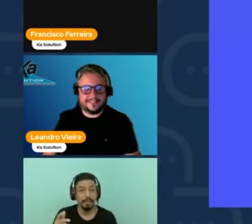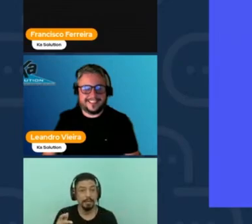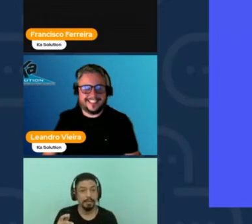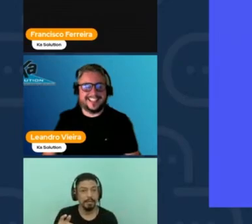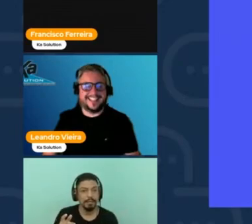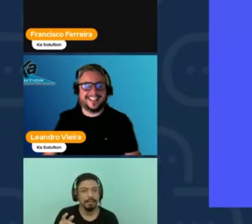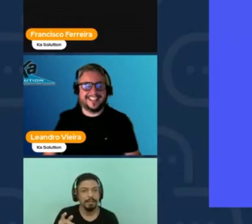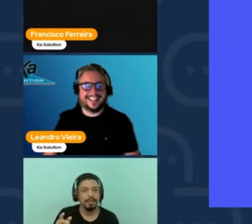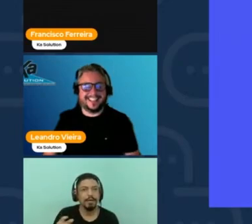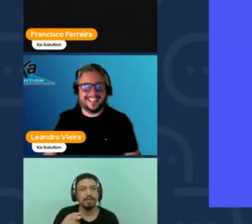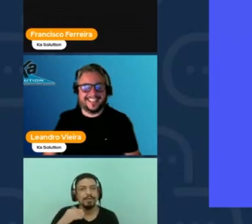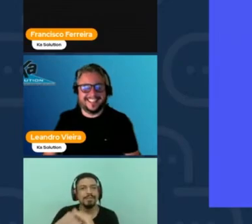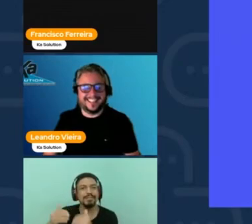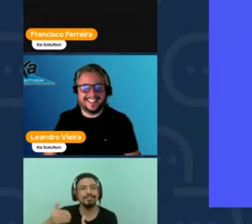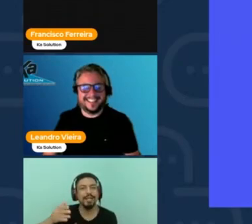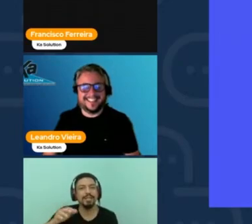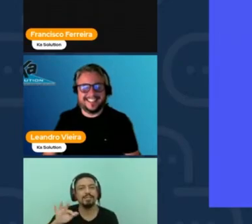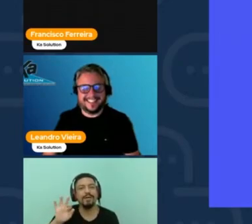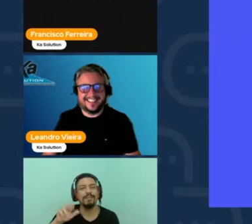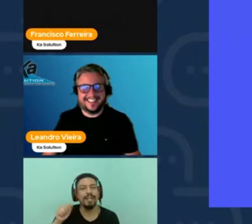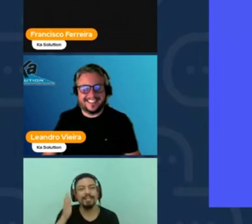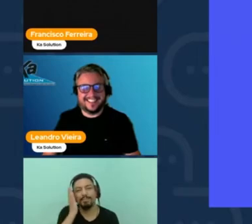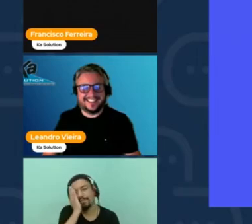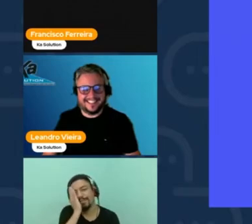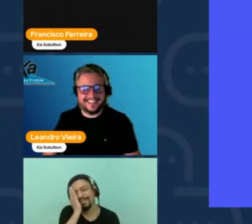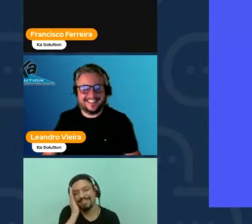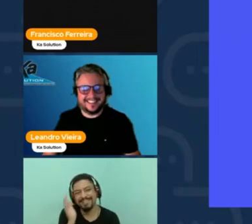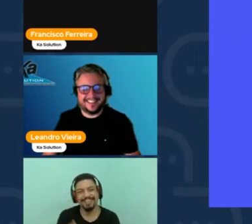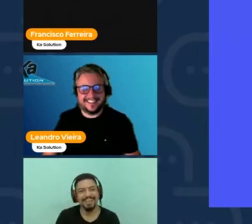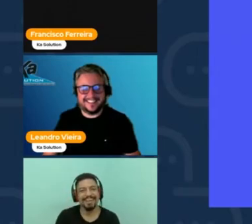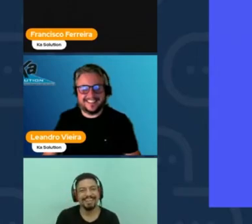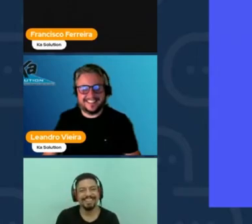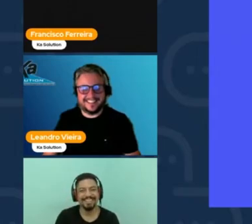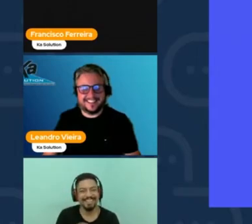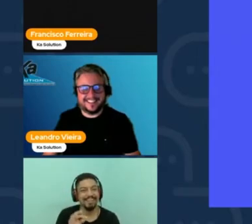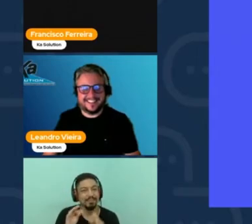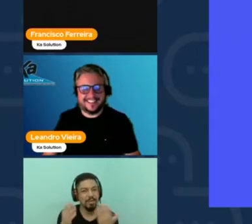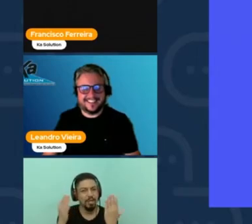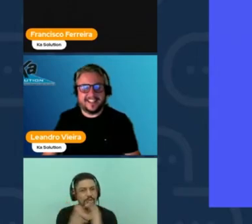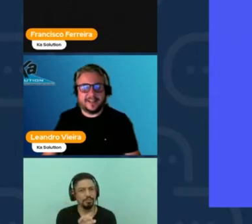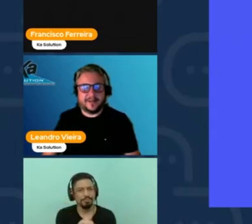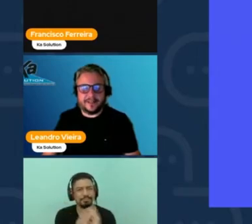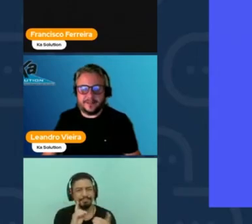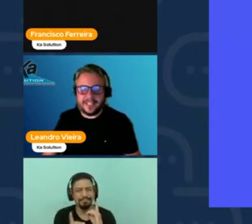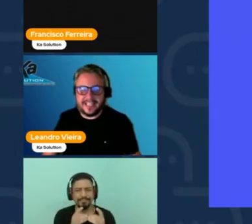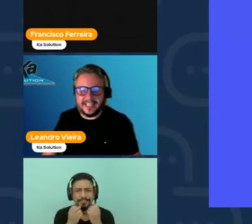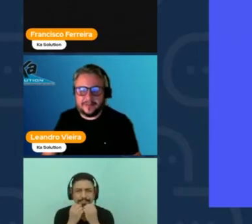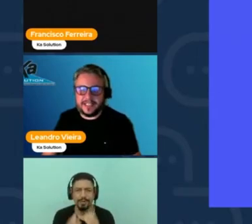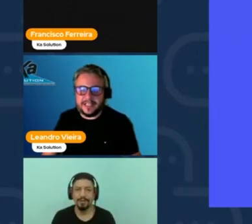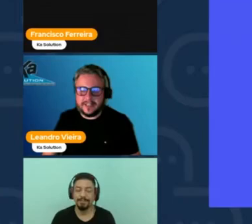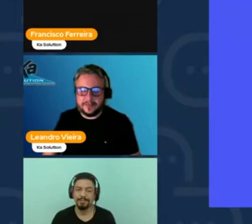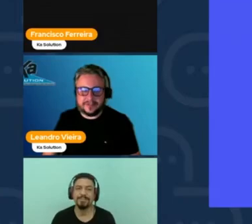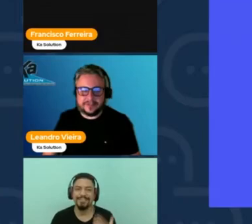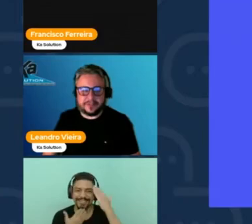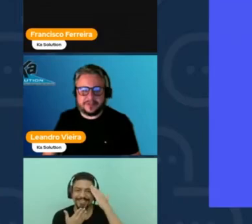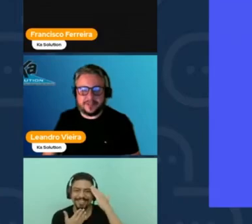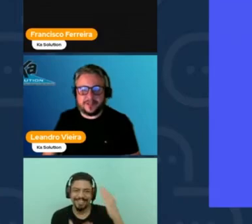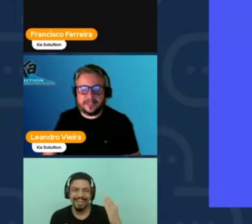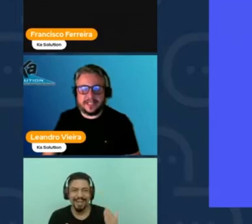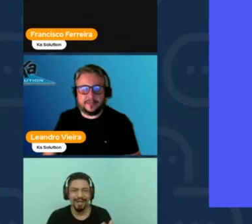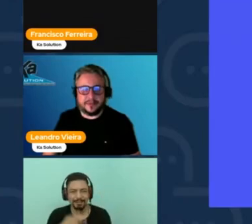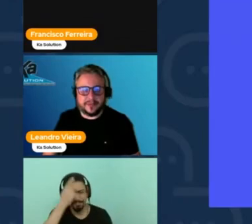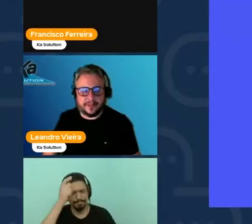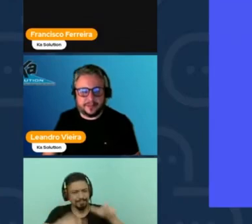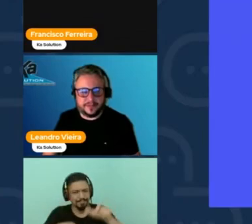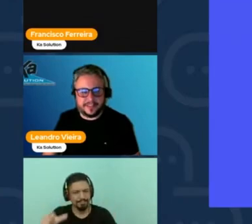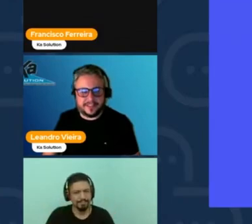aqui, hein, tio Fran? Leandro, todo mundo elogiou. Parabéns, viu? Não, obrigado pelo pessoal,